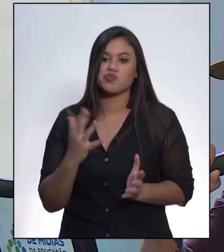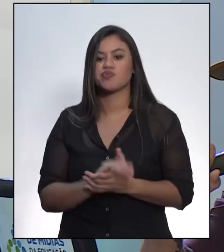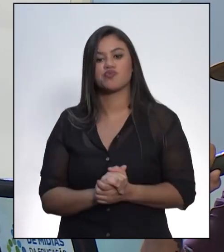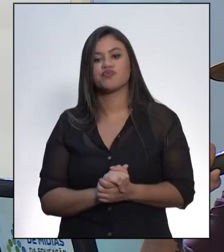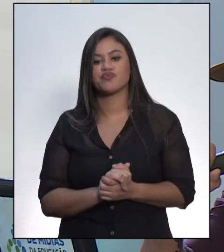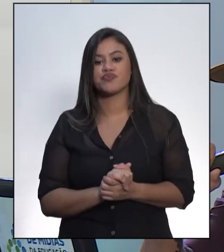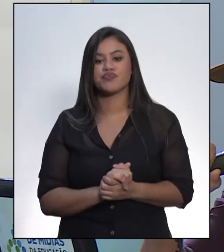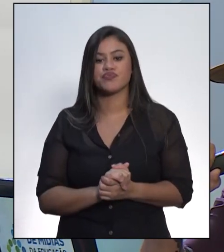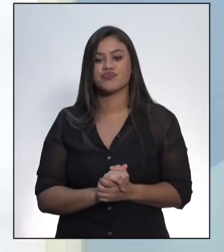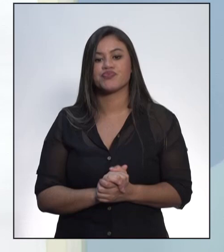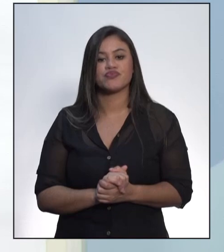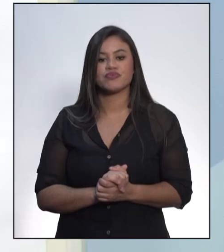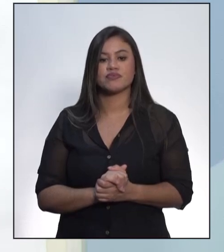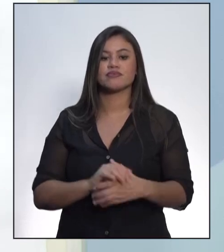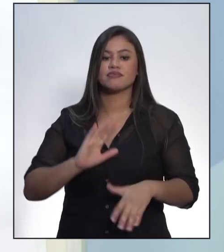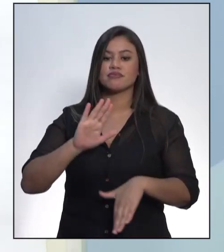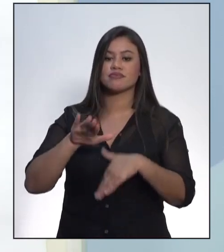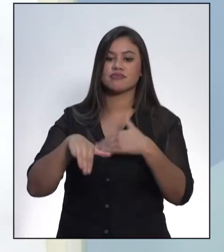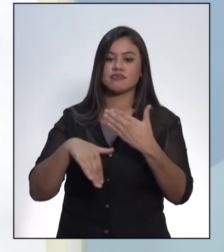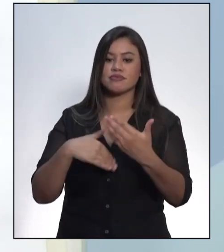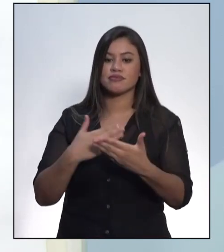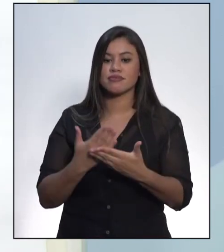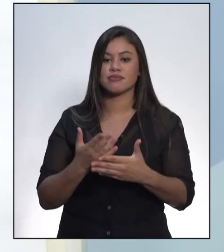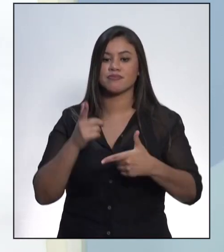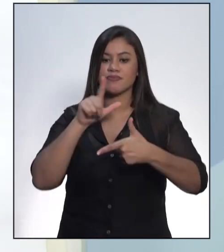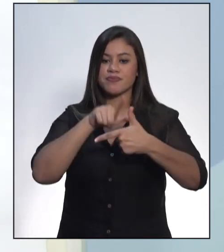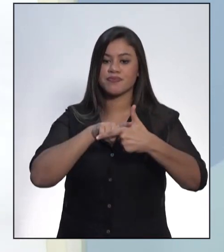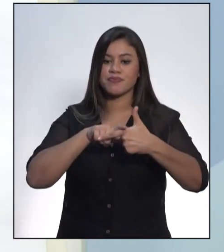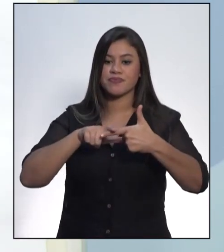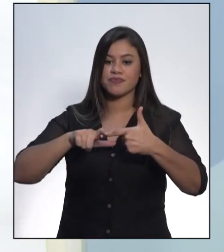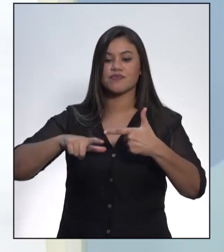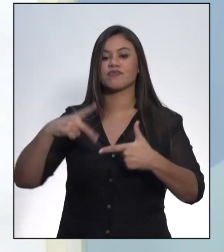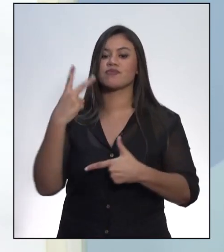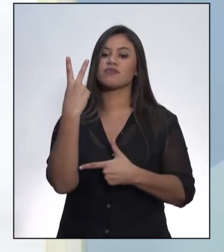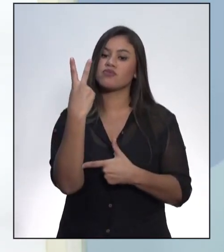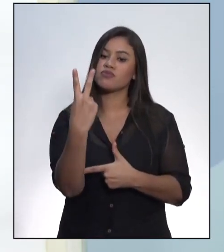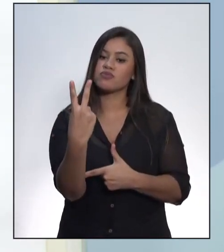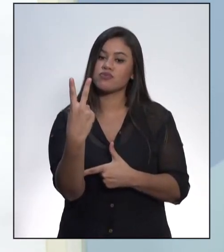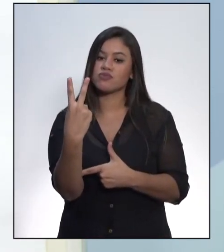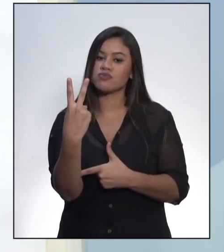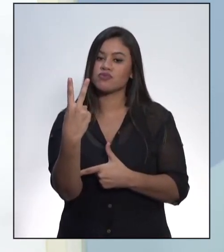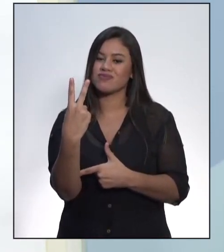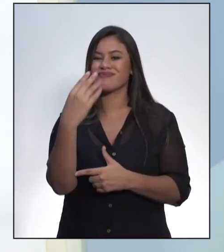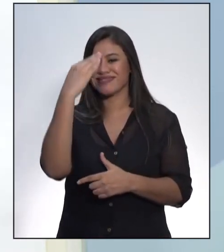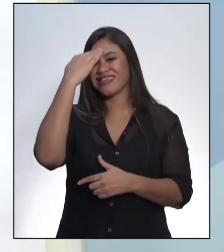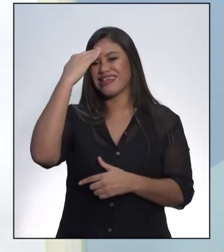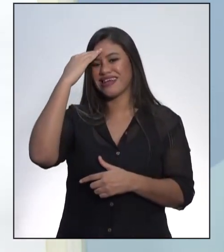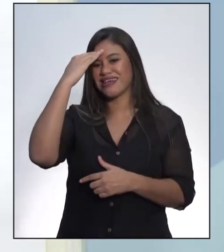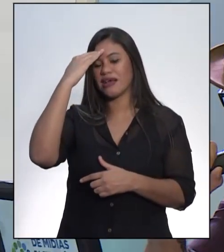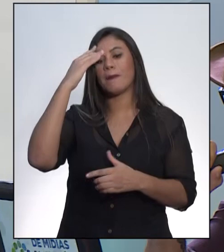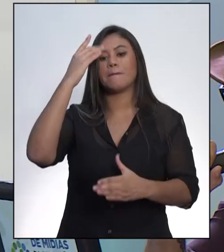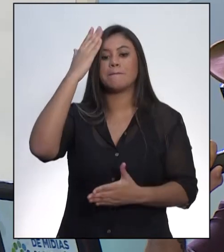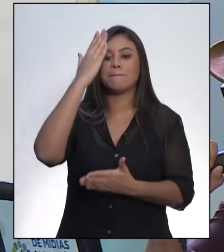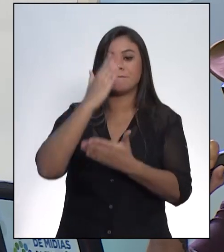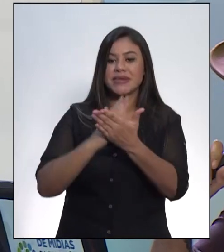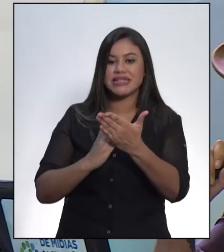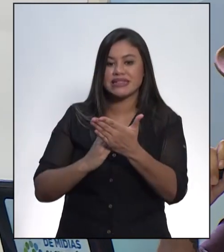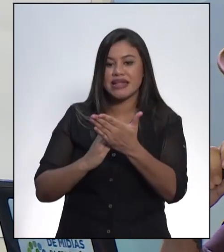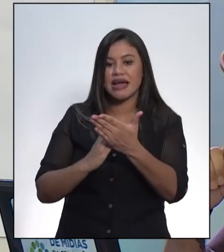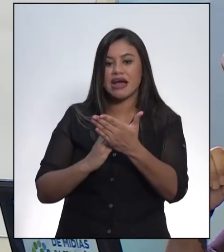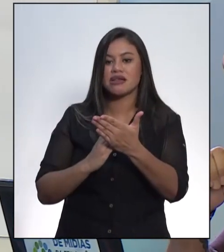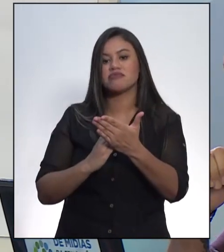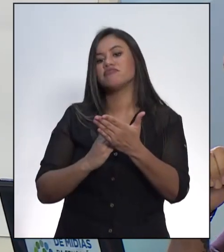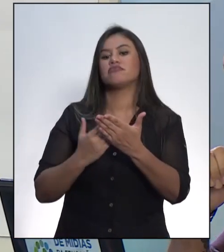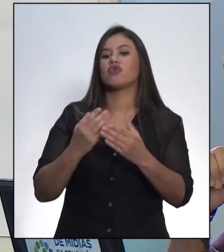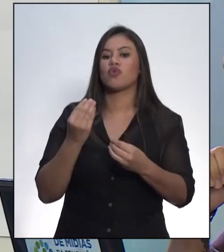termos, como eu tenho sempre pela metade, né, eu estou somando, se vocês identificarem aqui, eu tenho a metade de